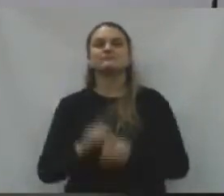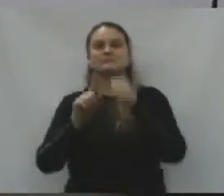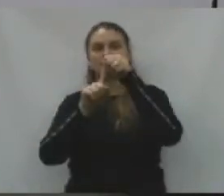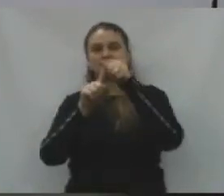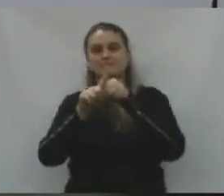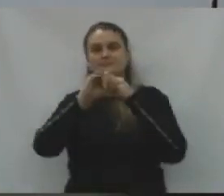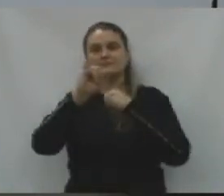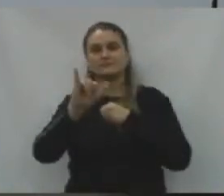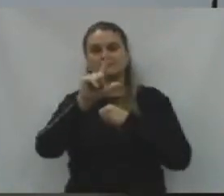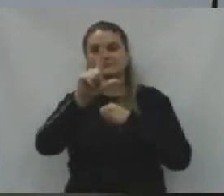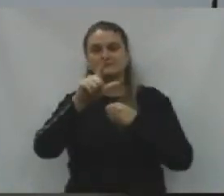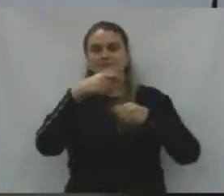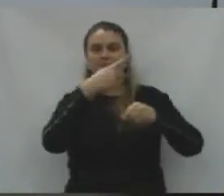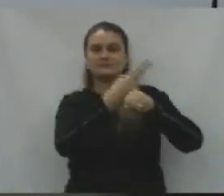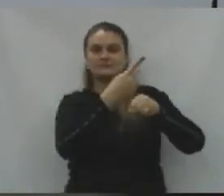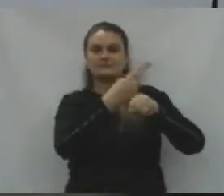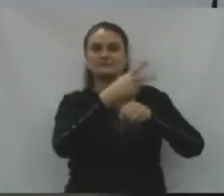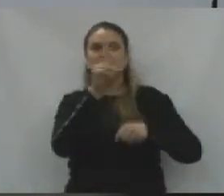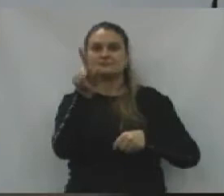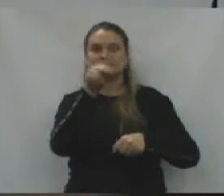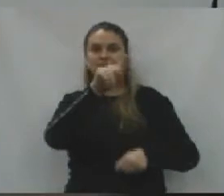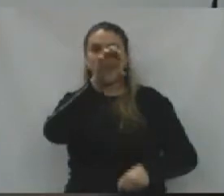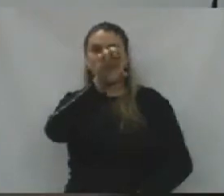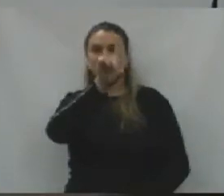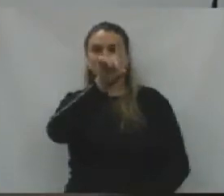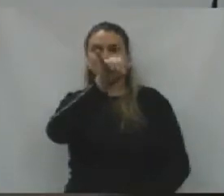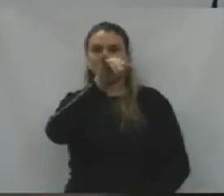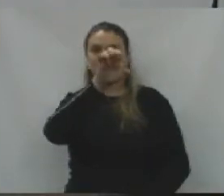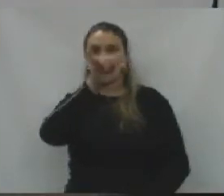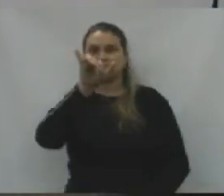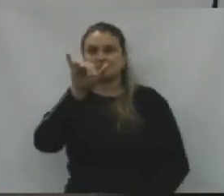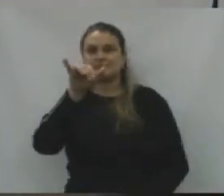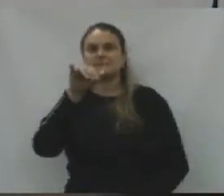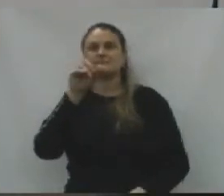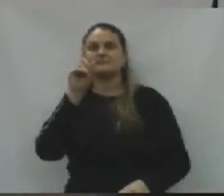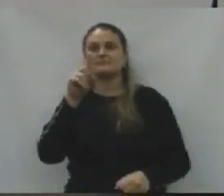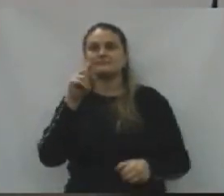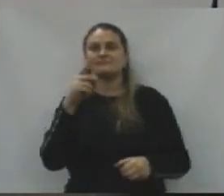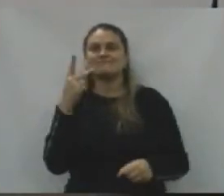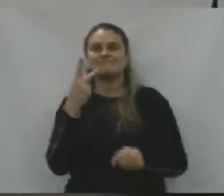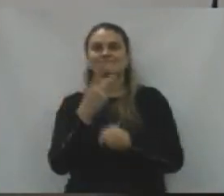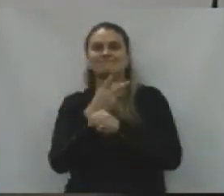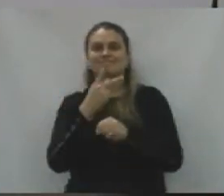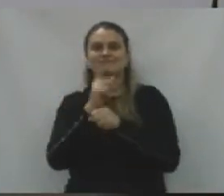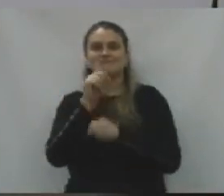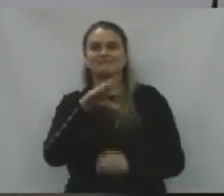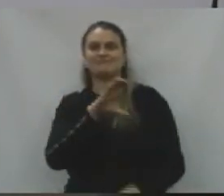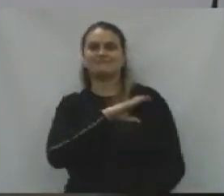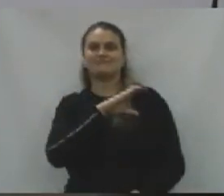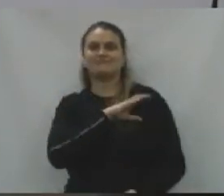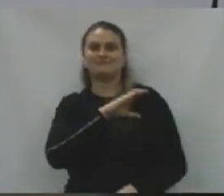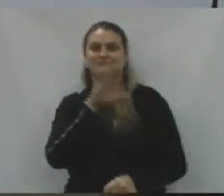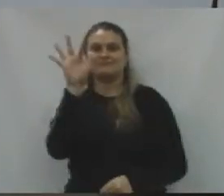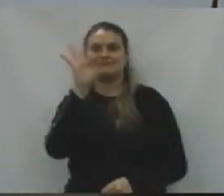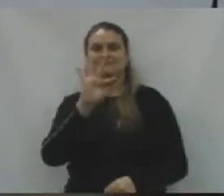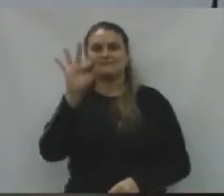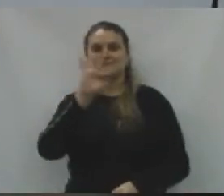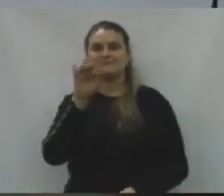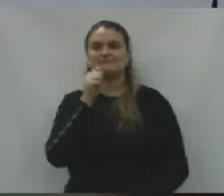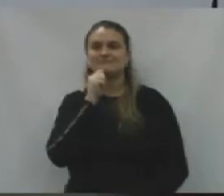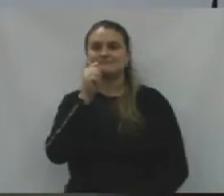O mês de julho, premiação do professor Ednei, destaque no jornalismo, coordenador do curso de jornalismo.